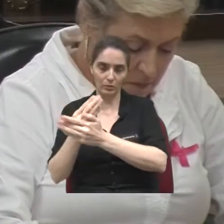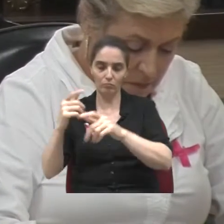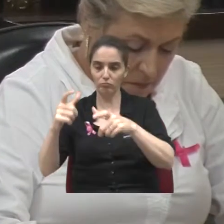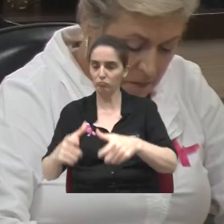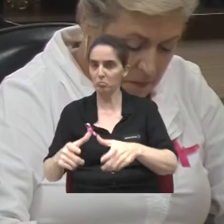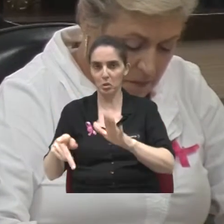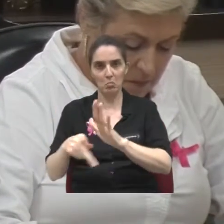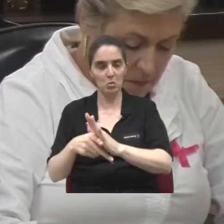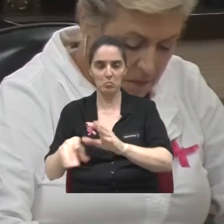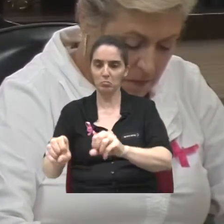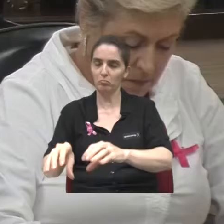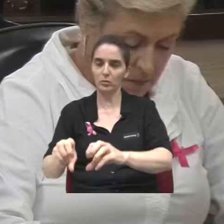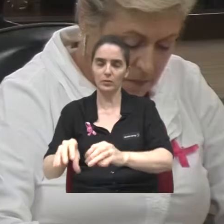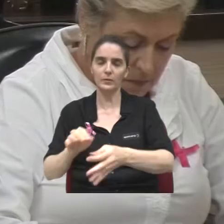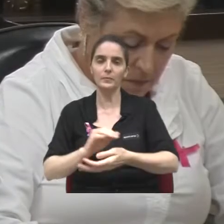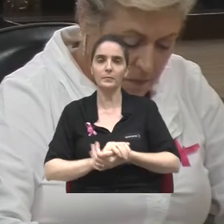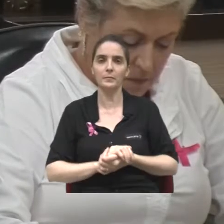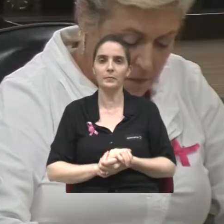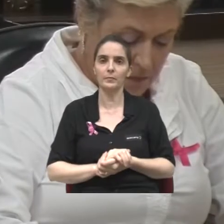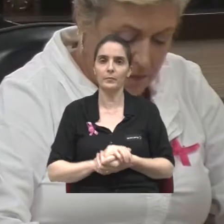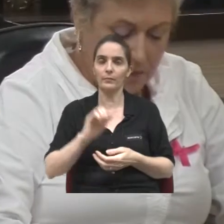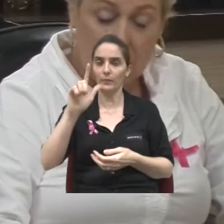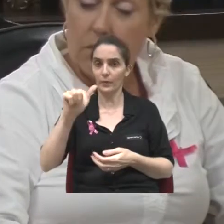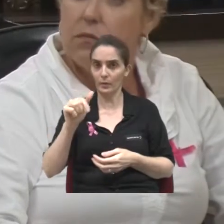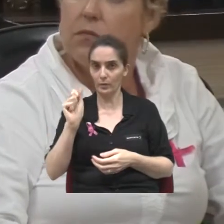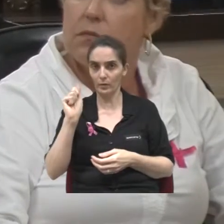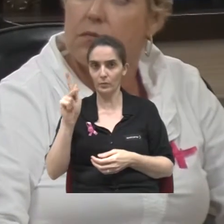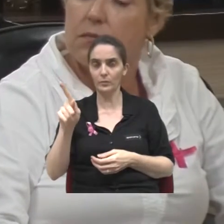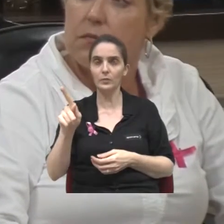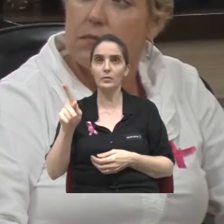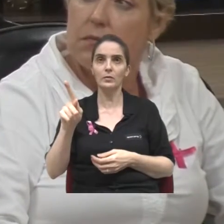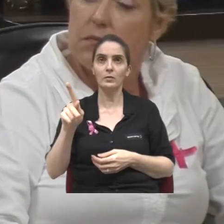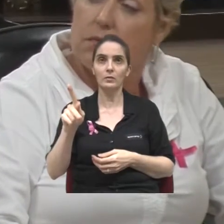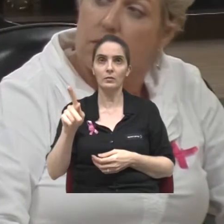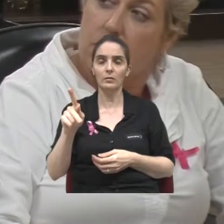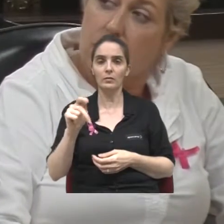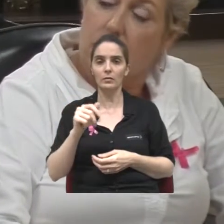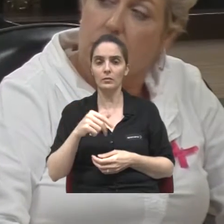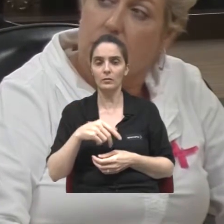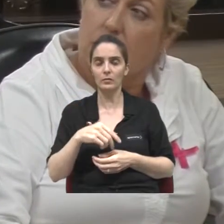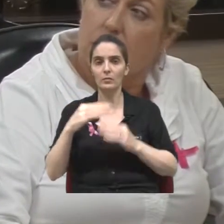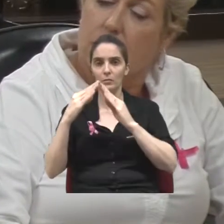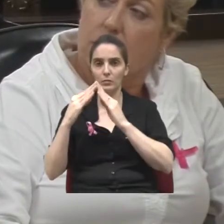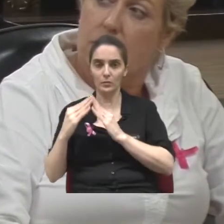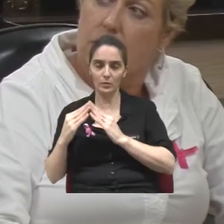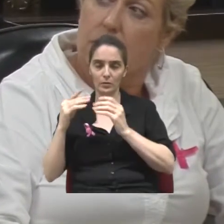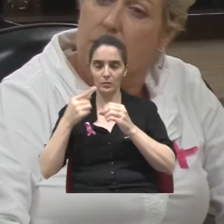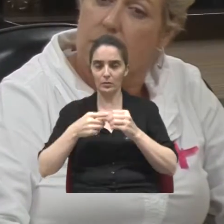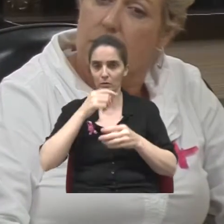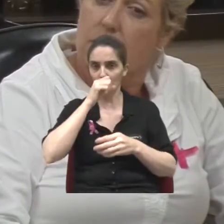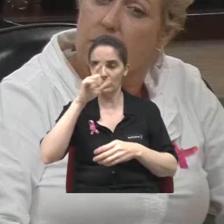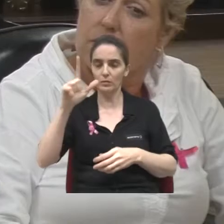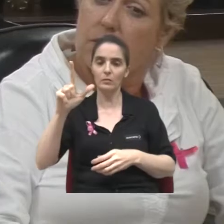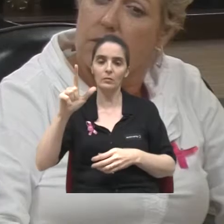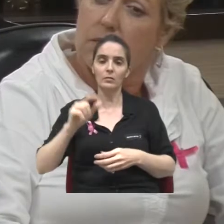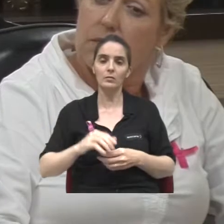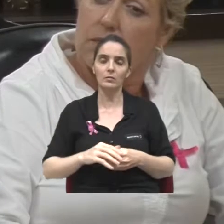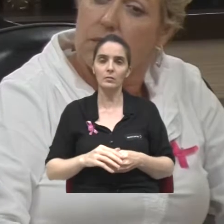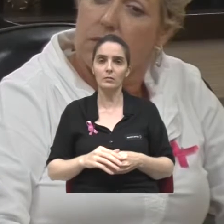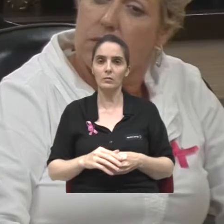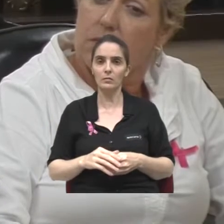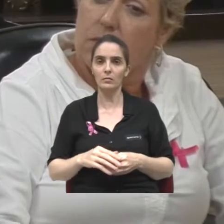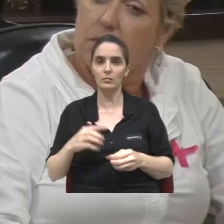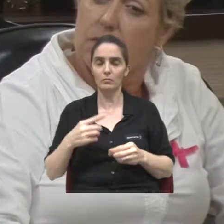militar. Após se aposentar, decidiu fixar residência aqui em nossa cidade, atraído pelo acolhimento